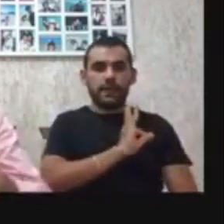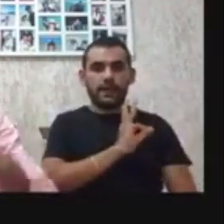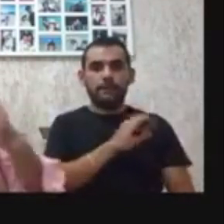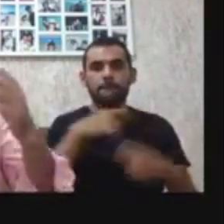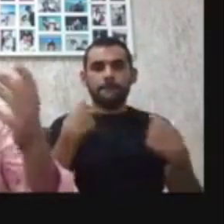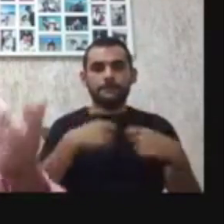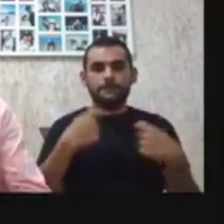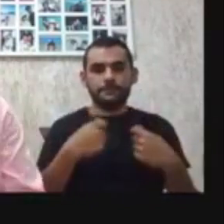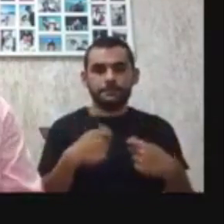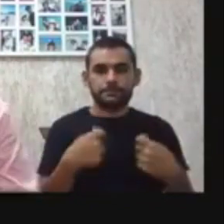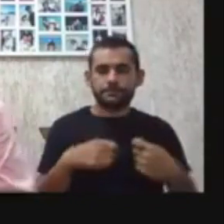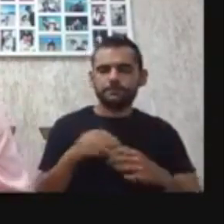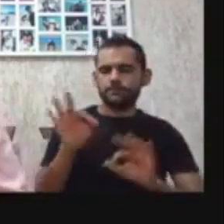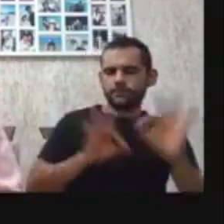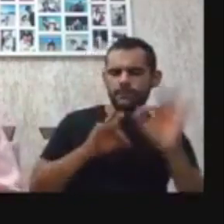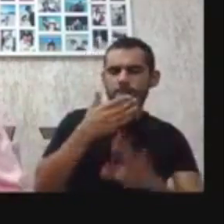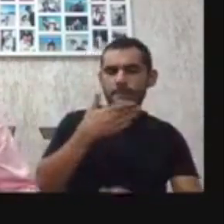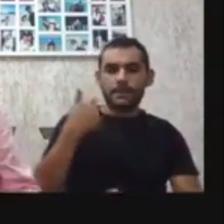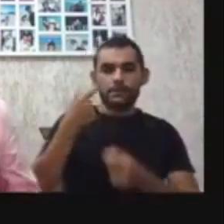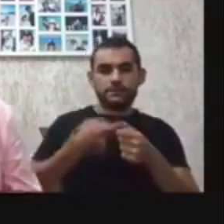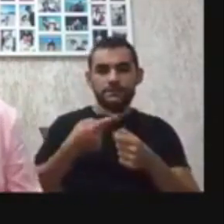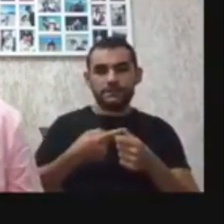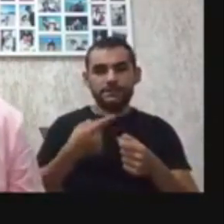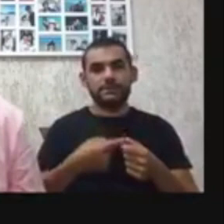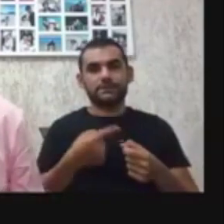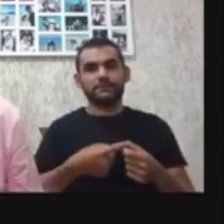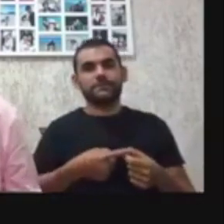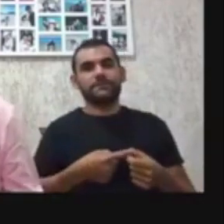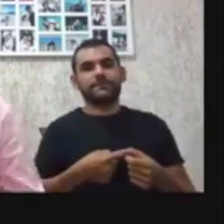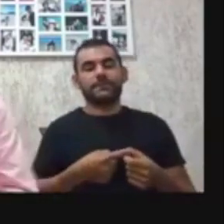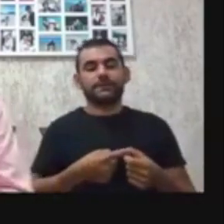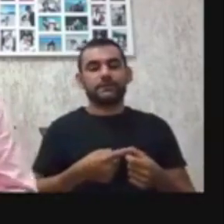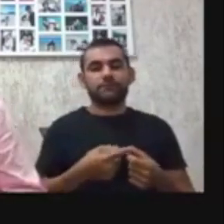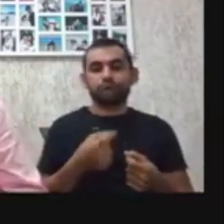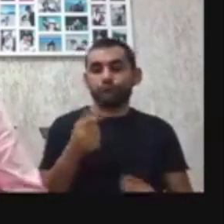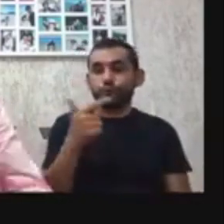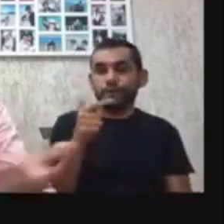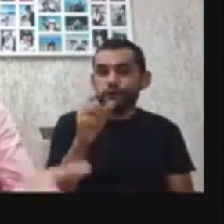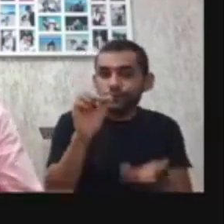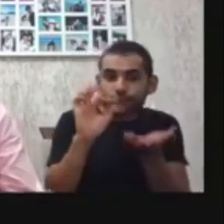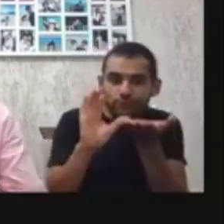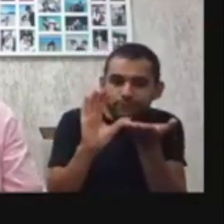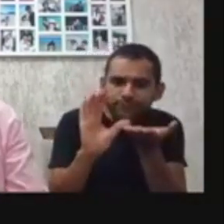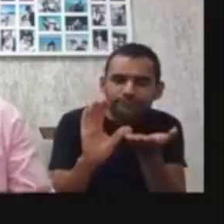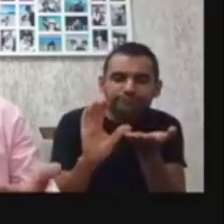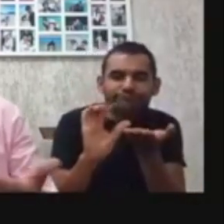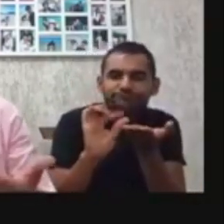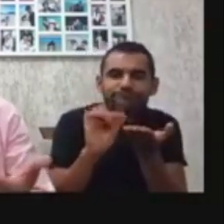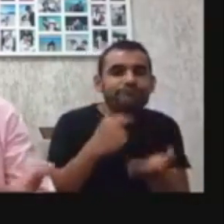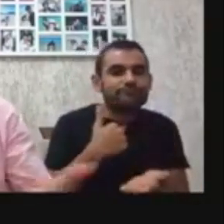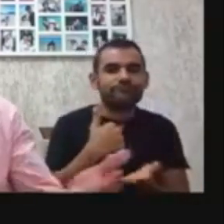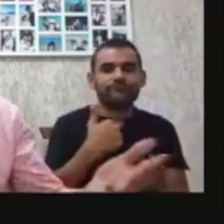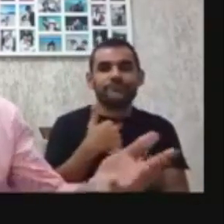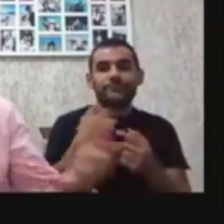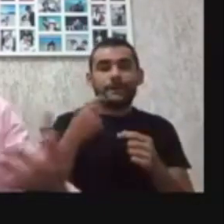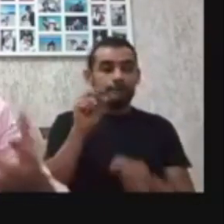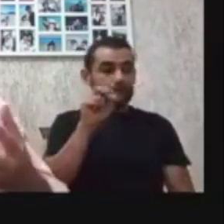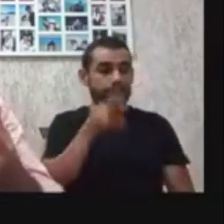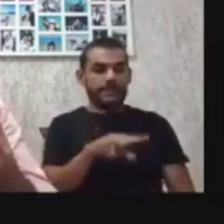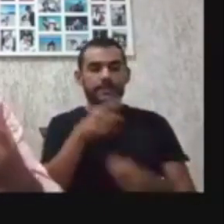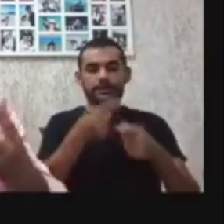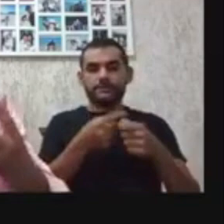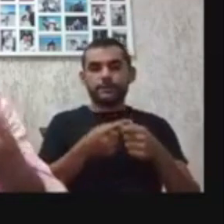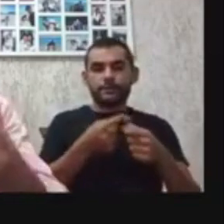fazer um julgamento, tem que se planejar melhor na cidade, que não cabe gasto de uma agulha, né? Então, as pessoas, às vezes, têm que ver a cidade,